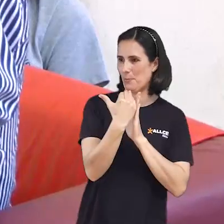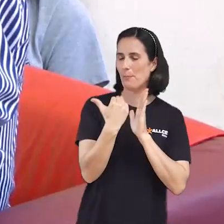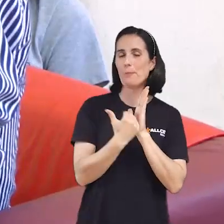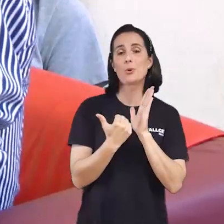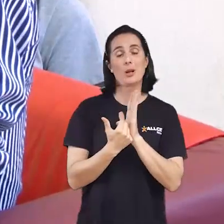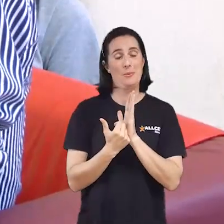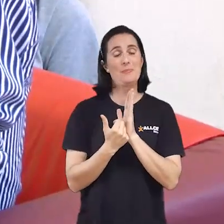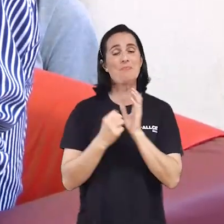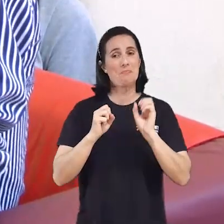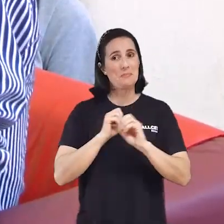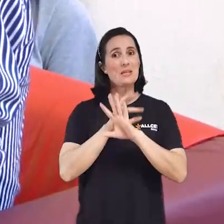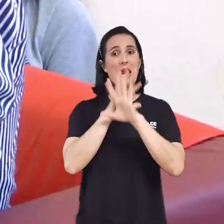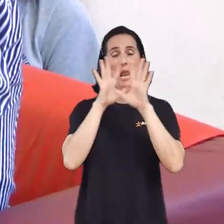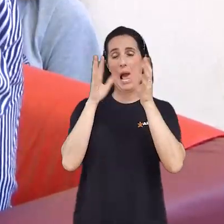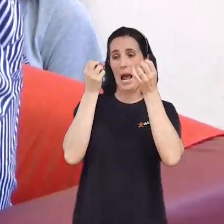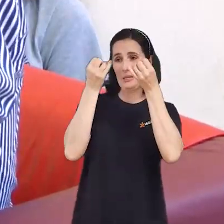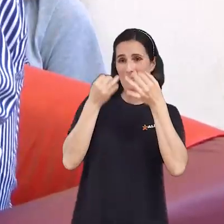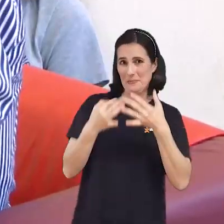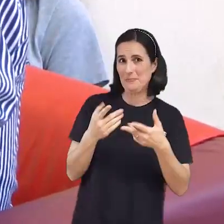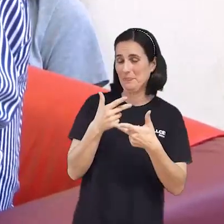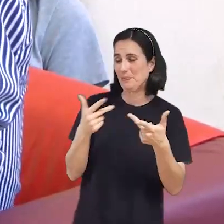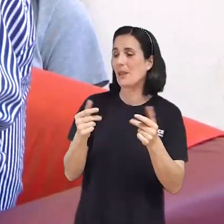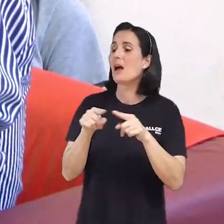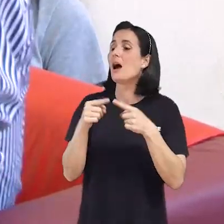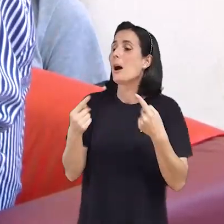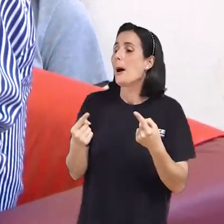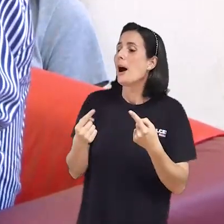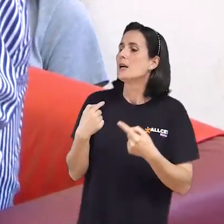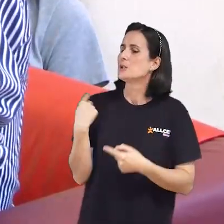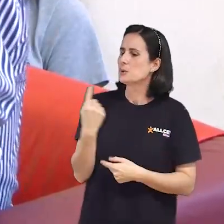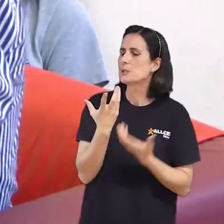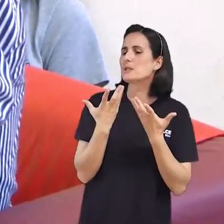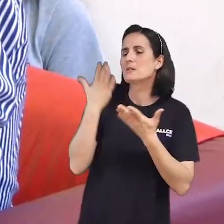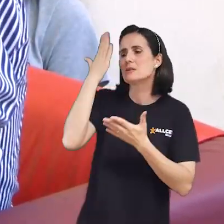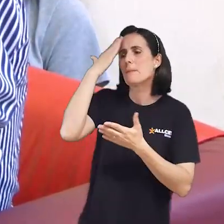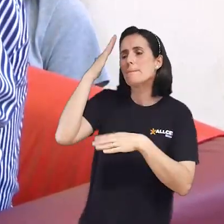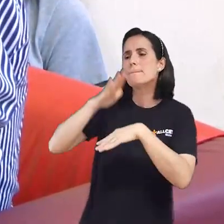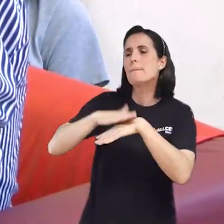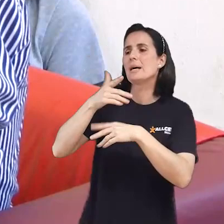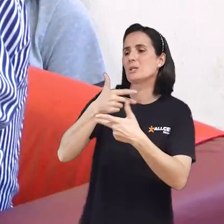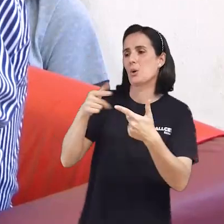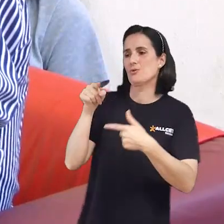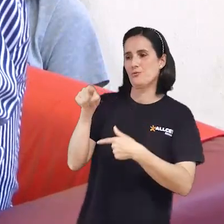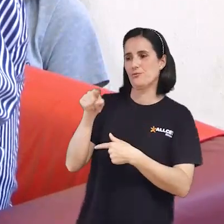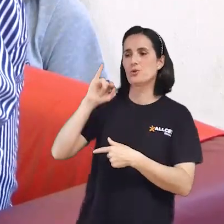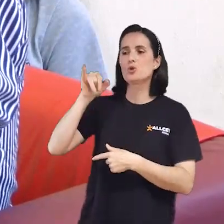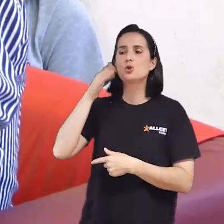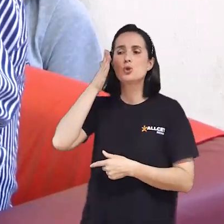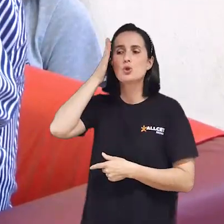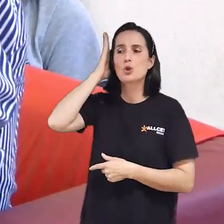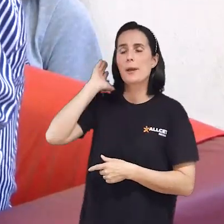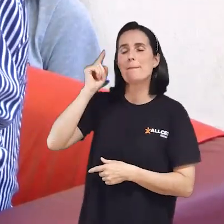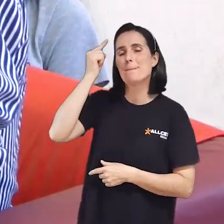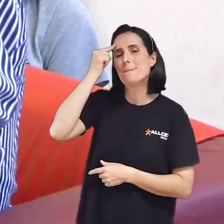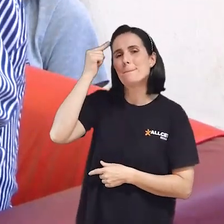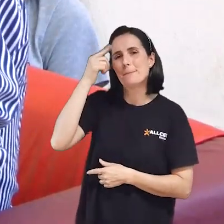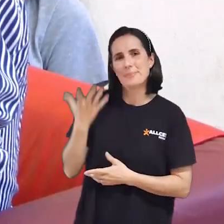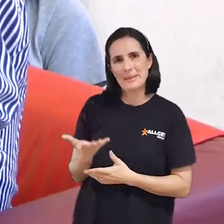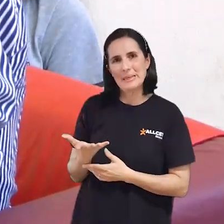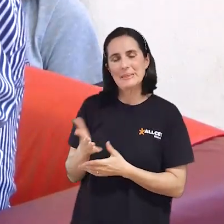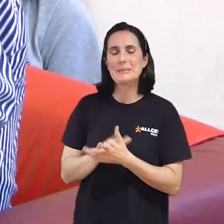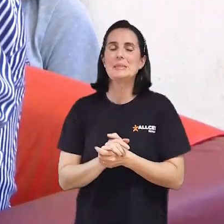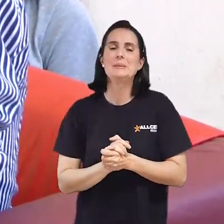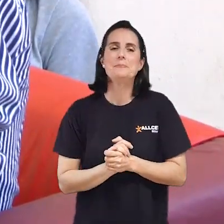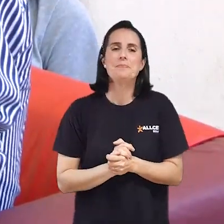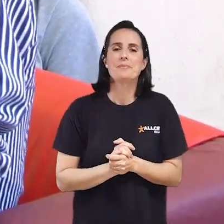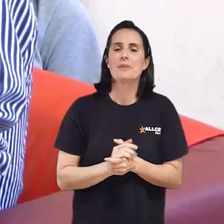depois o próximo sonho eu vou sonhar na hora certa. Né? Mas hoje eu sonho ser um bom vereador, que para mim já é uma